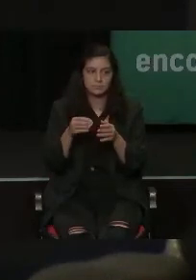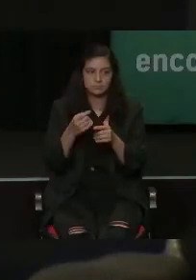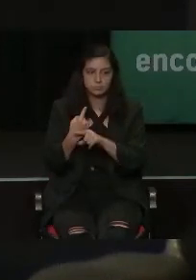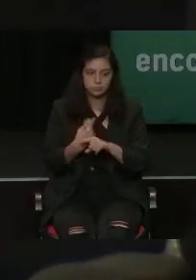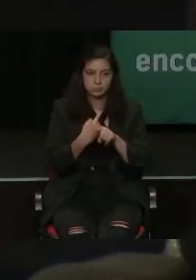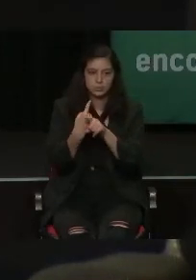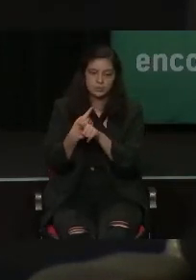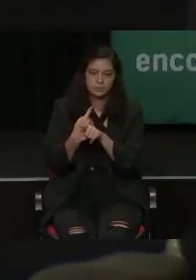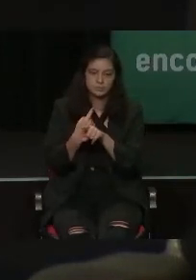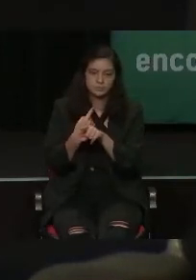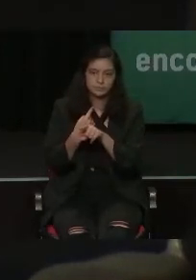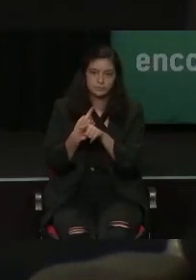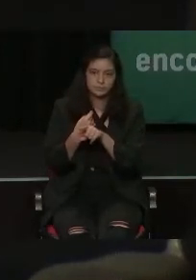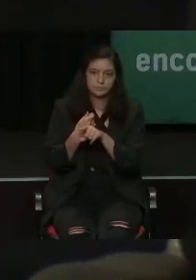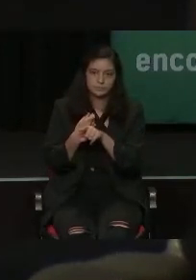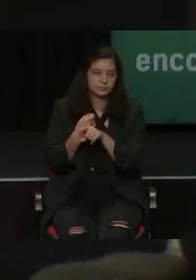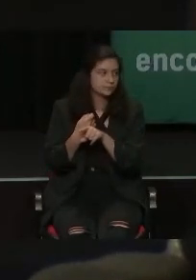resistente